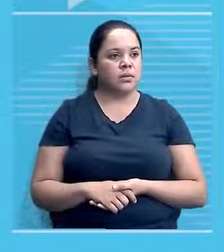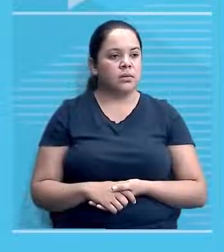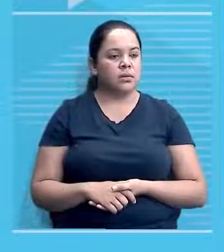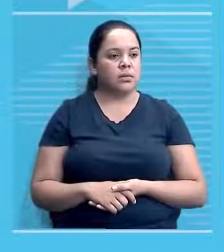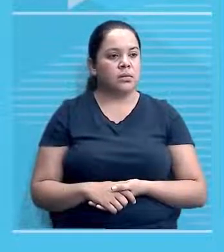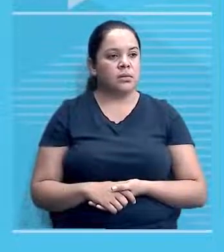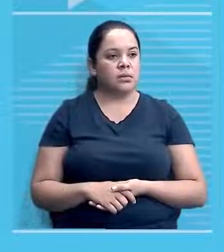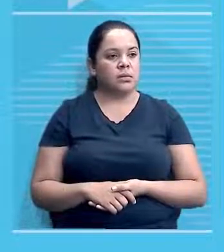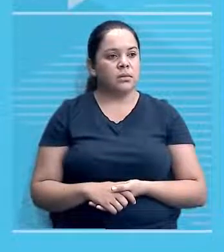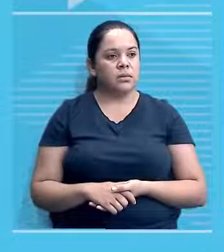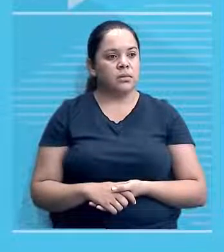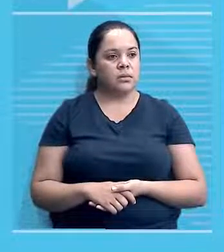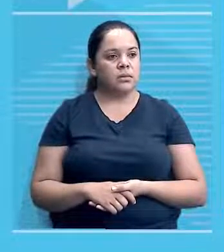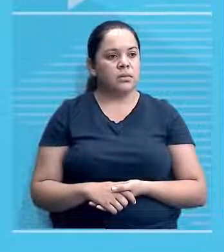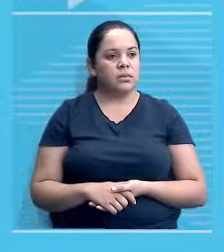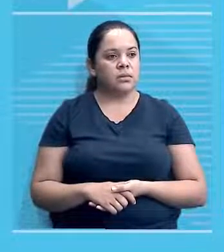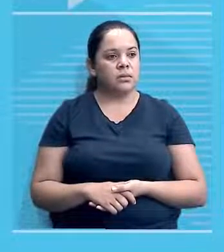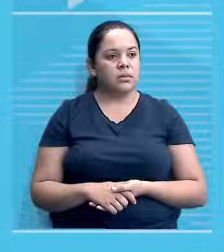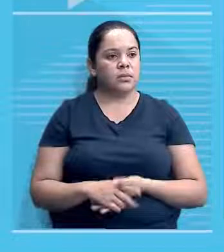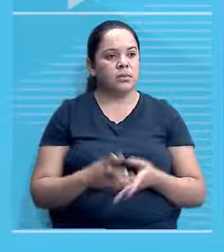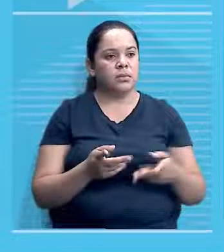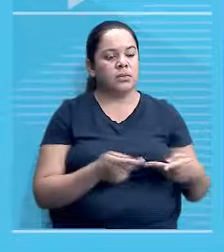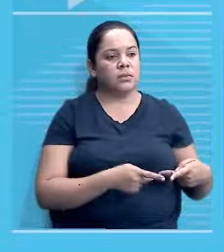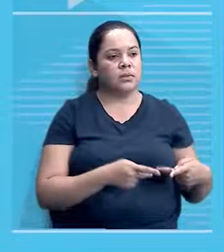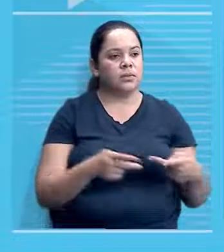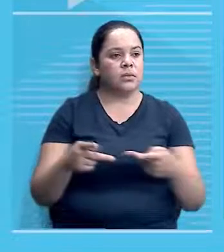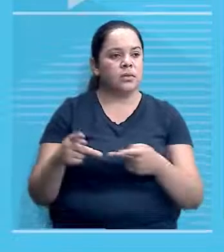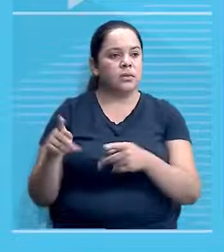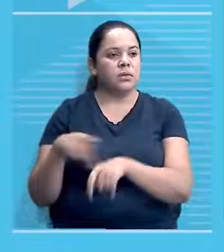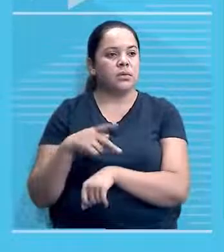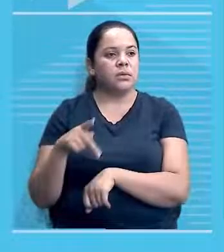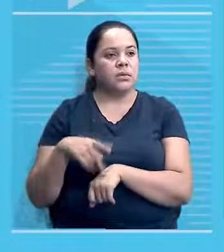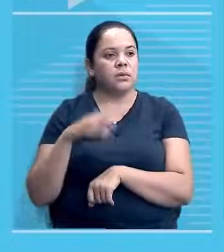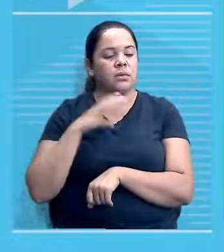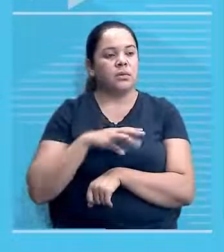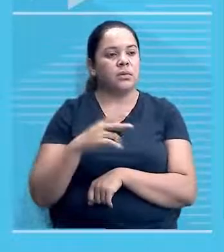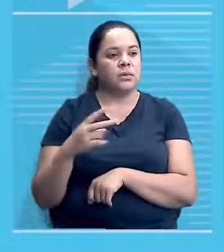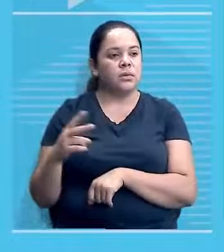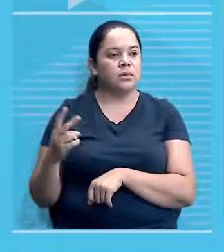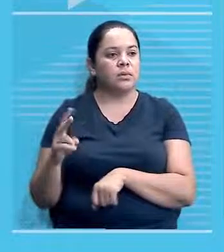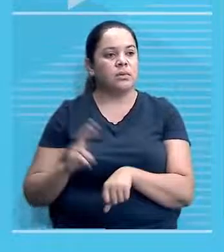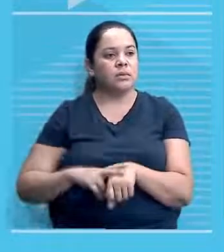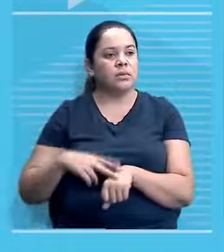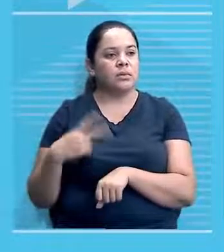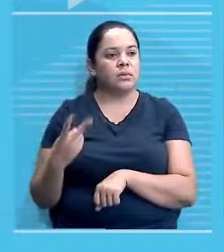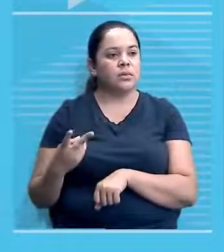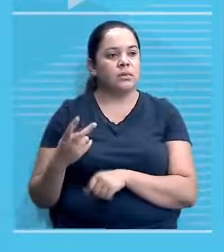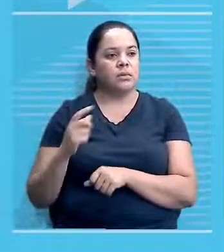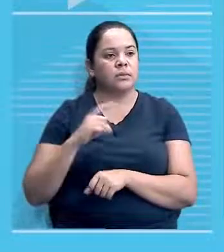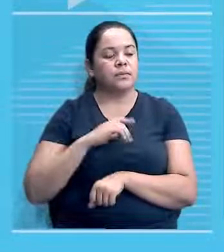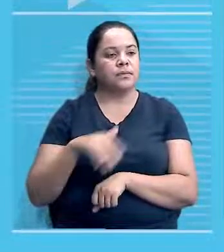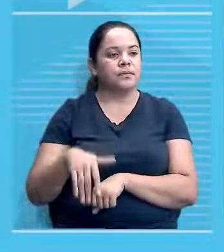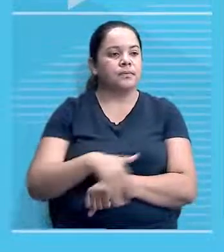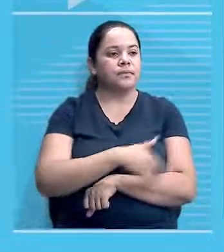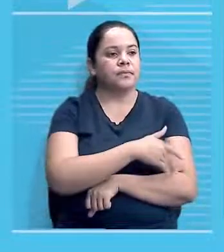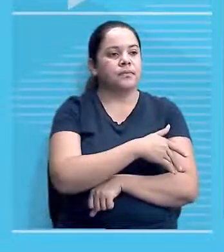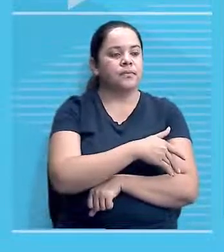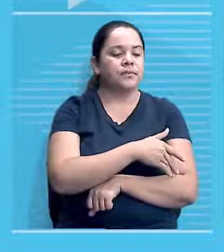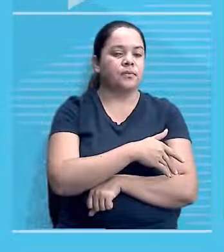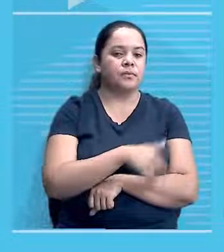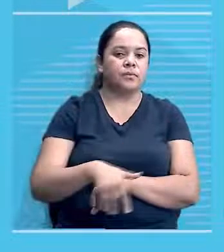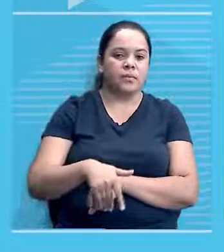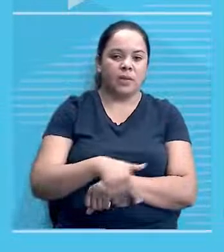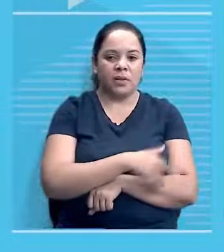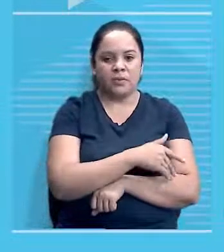eu estive lá em Portugal umas duas vezes tem uma avenida chamada Avenida da Liberdade lá